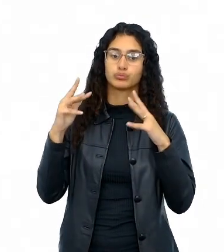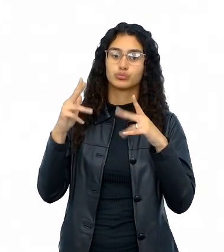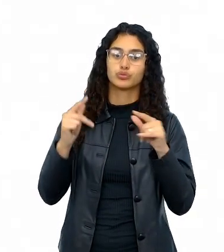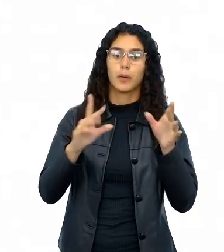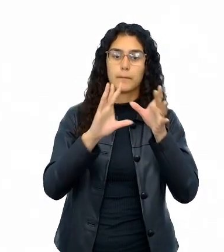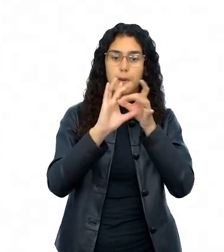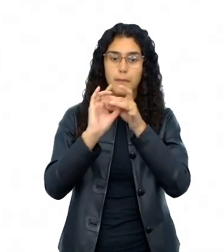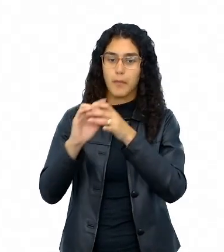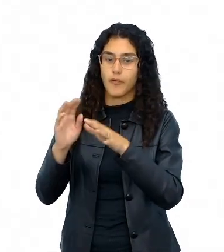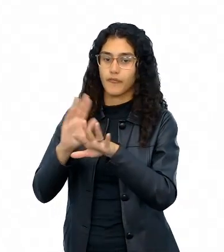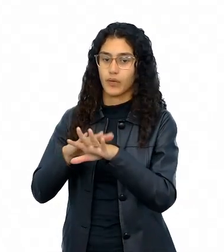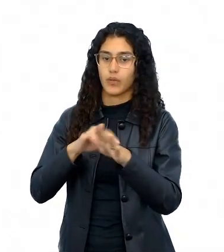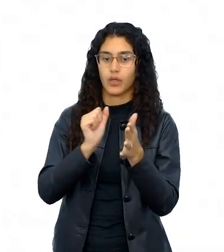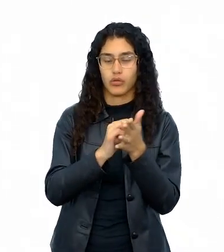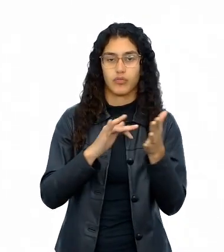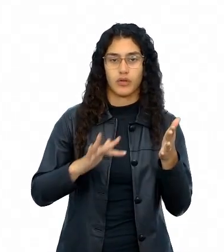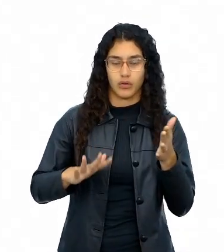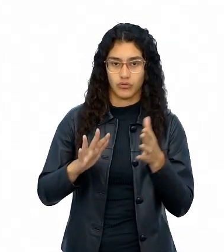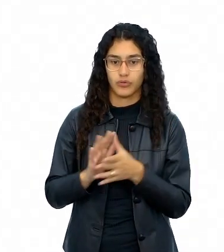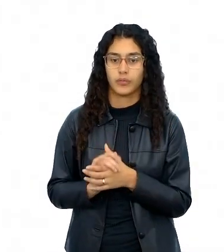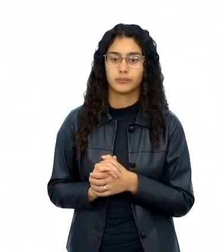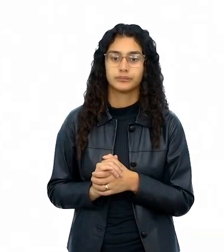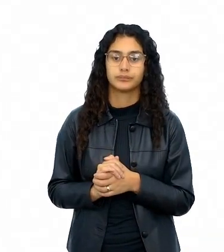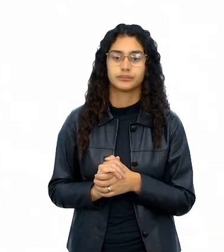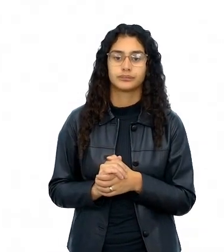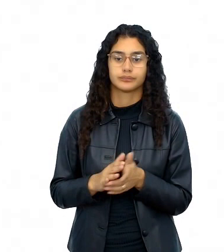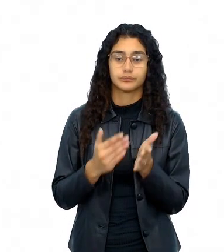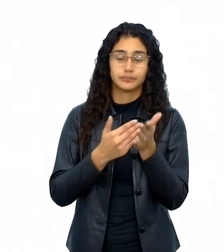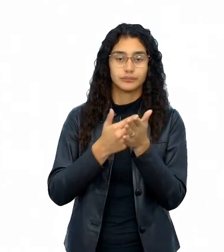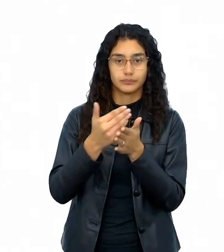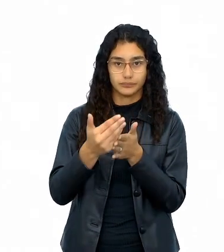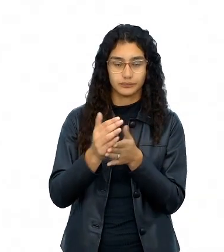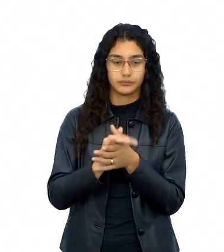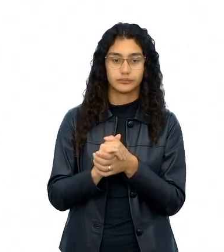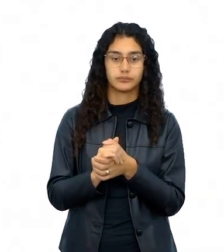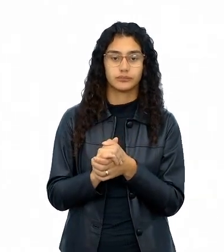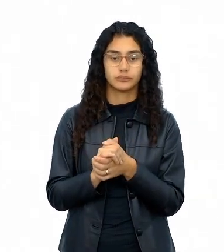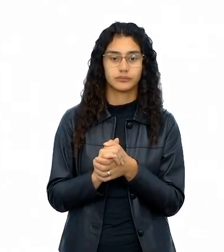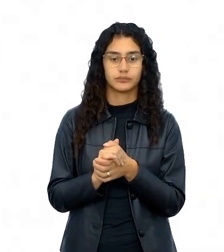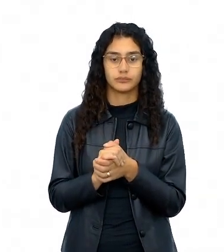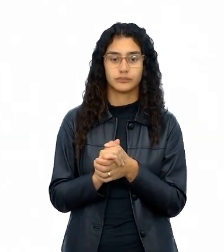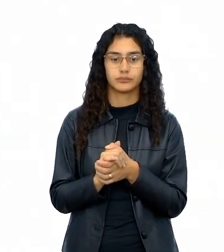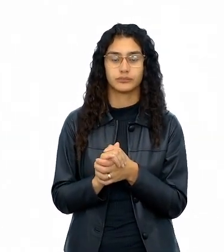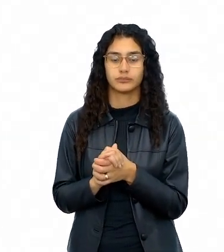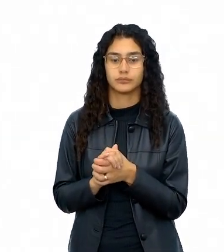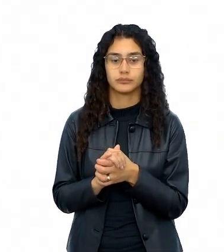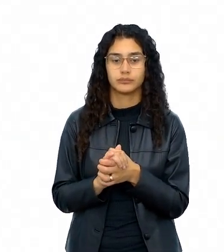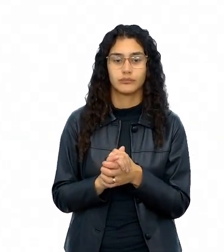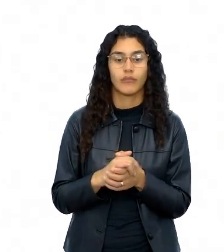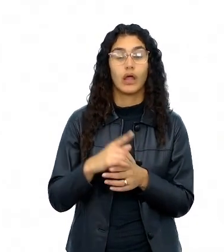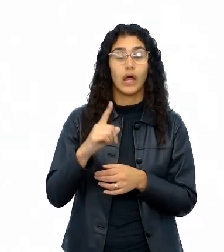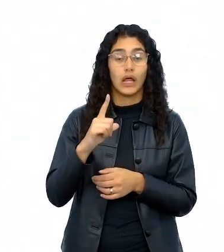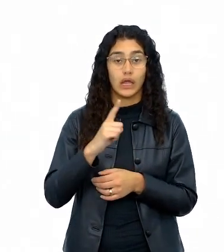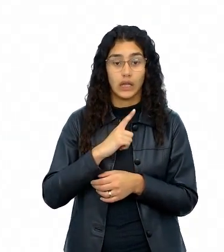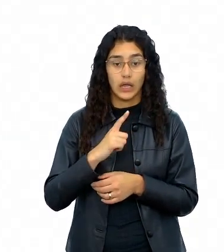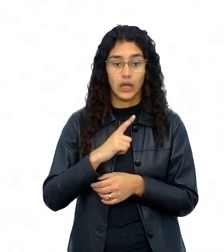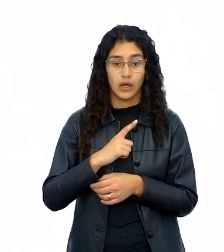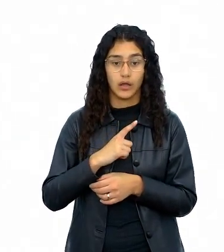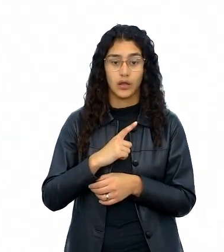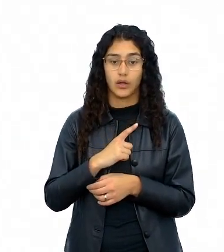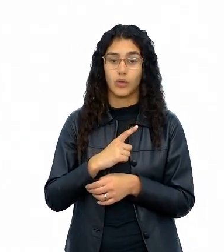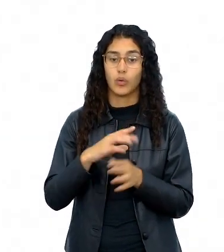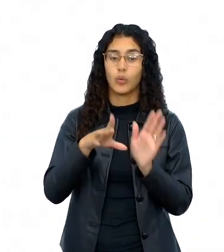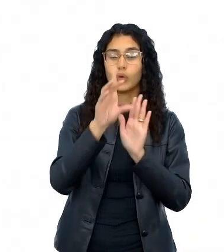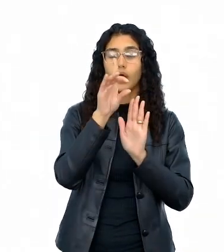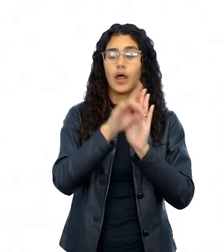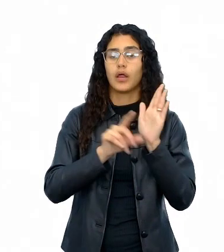isso ficou lá na atividade. Então, deu início, tá? Aí, eu tenho os dados.